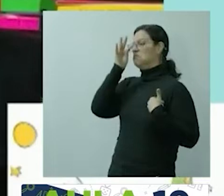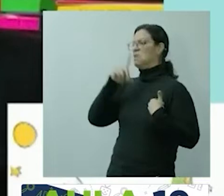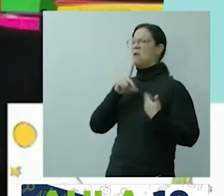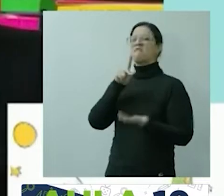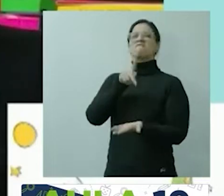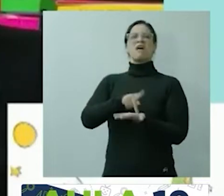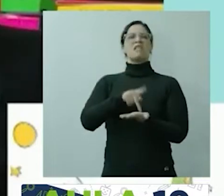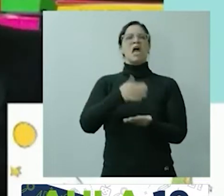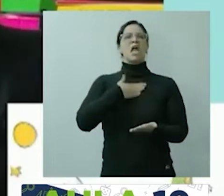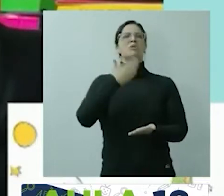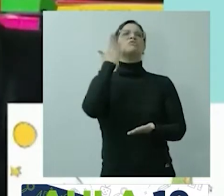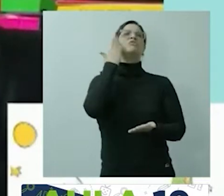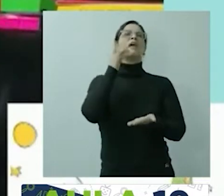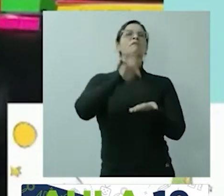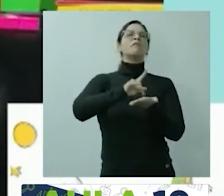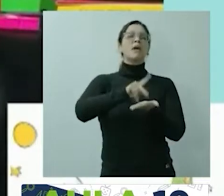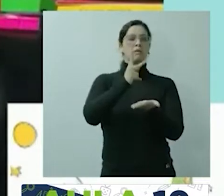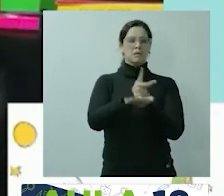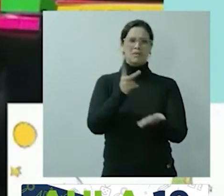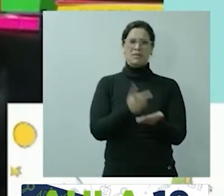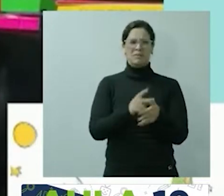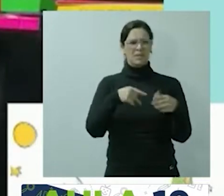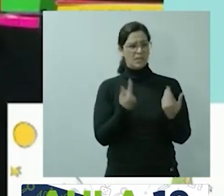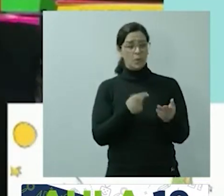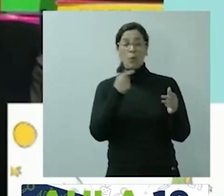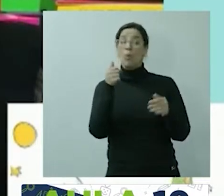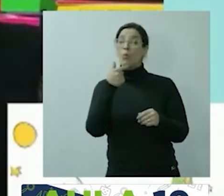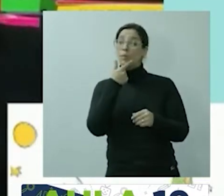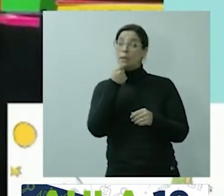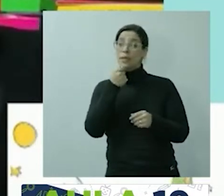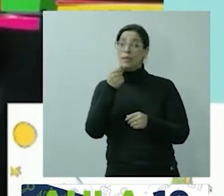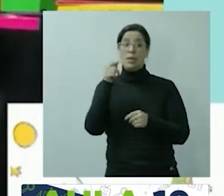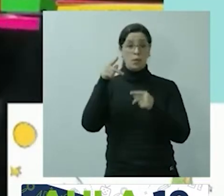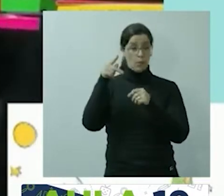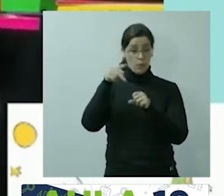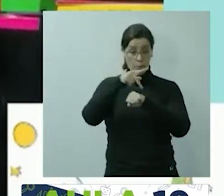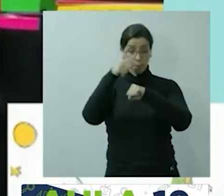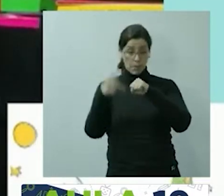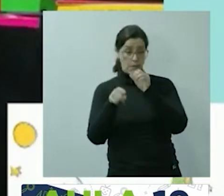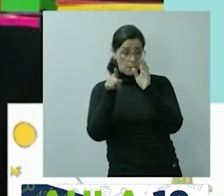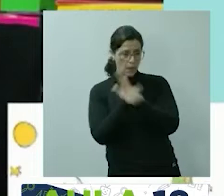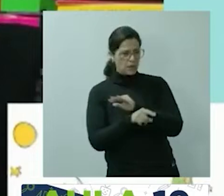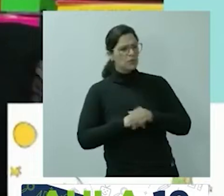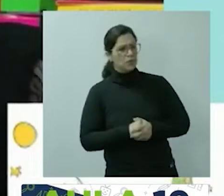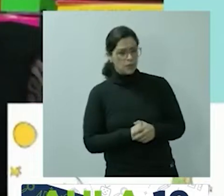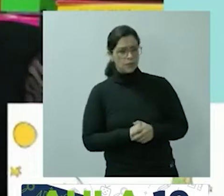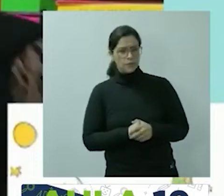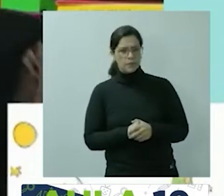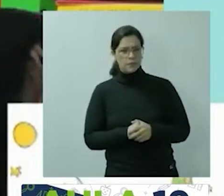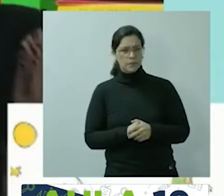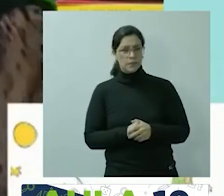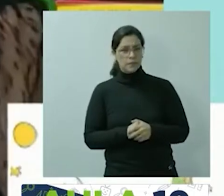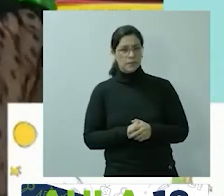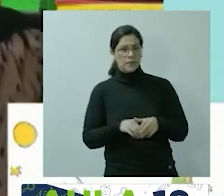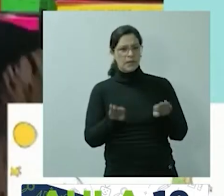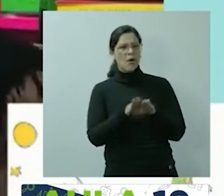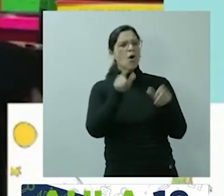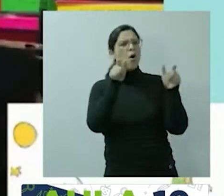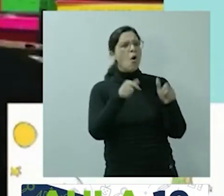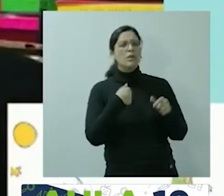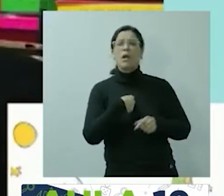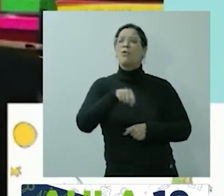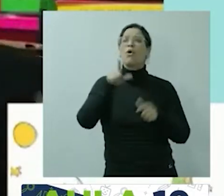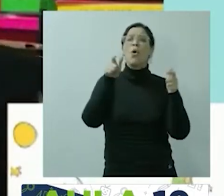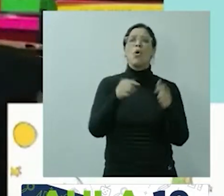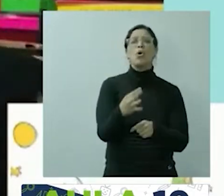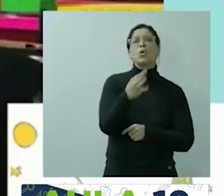verdade. Então o pequeno príncipe fez só uma pergunta, porque não queria ficar ali também, e disse: assim, para onde eu devo